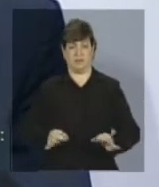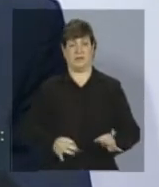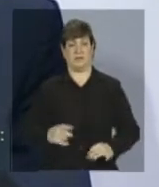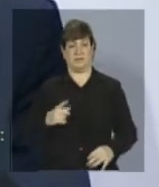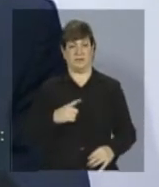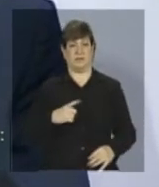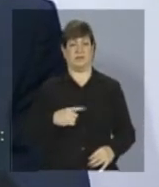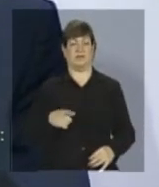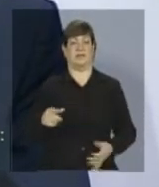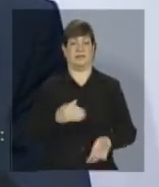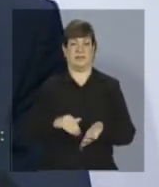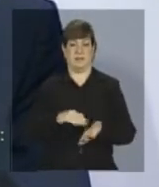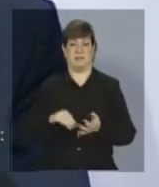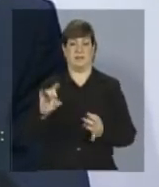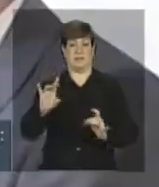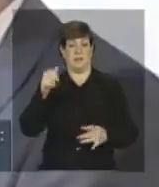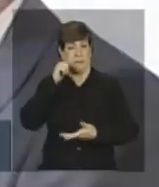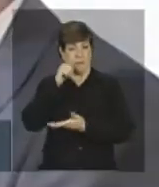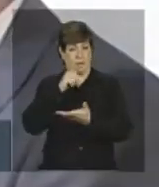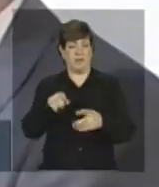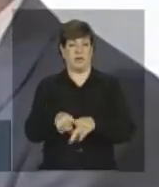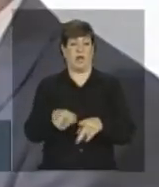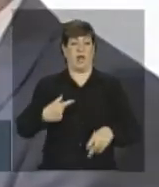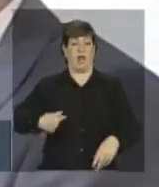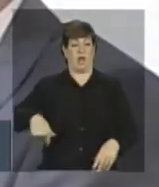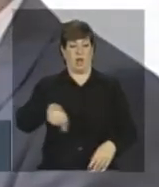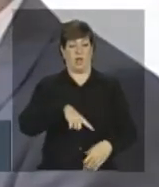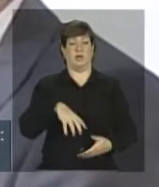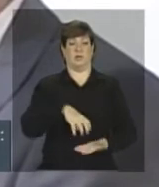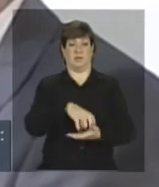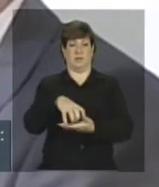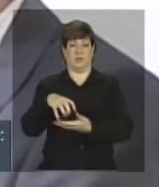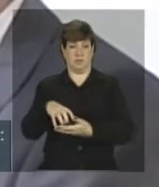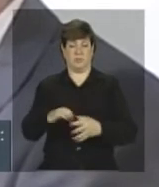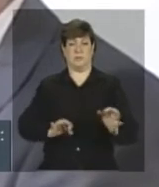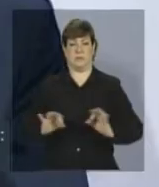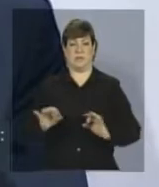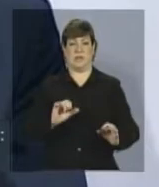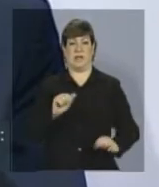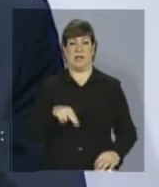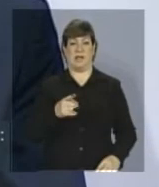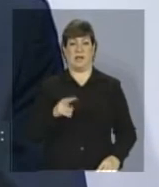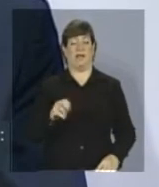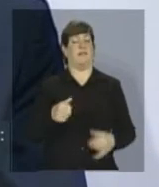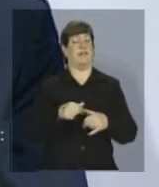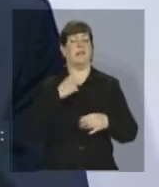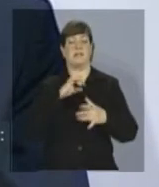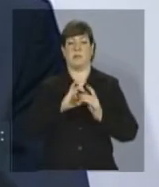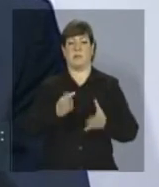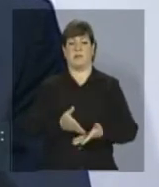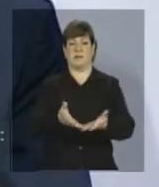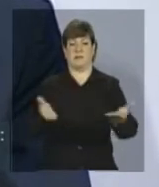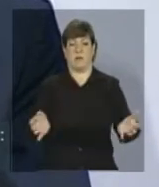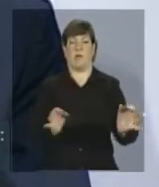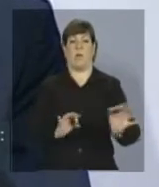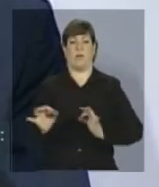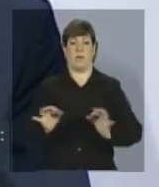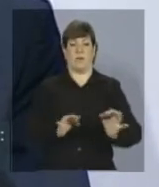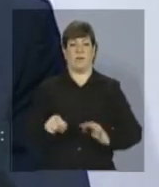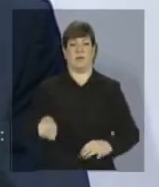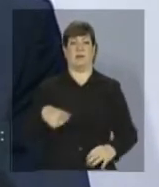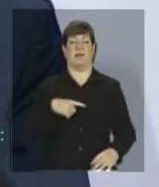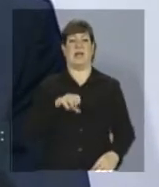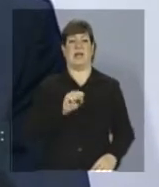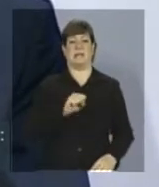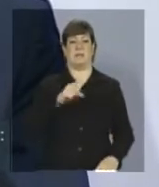que a nossa equipe, toda a equipe coordenada pela Andréa, fica à disposição da coordenação da